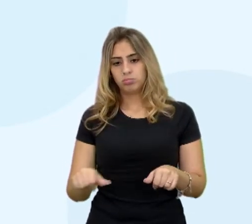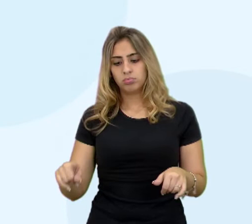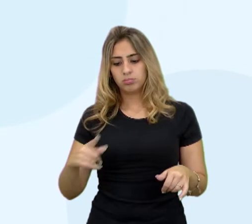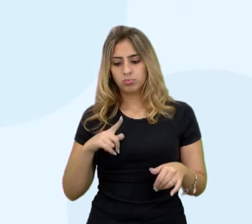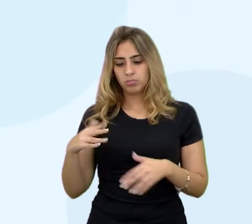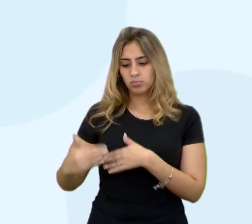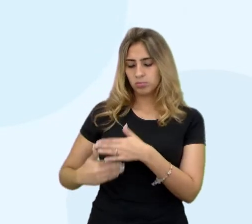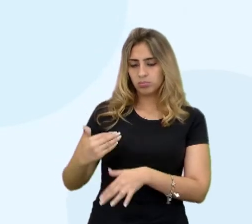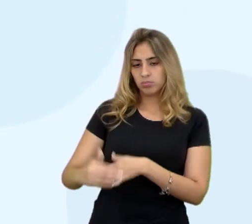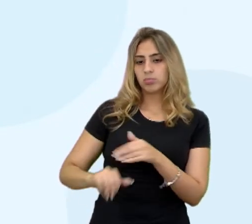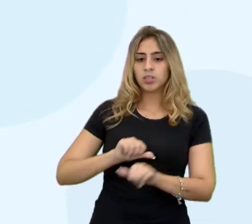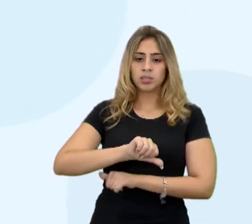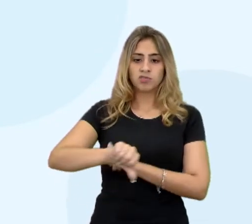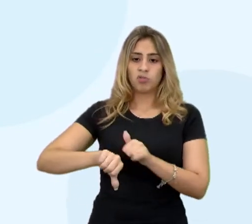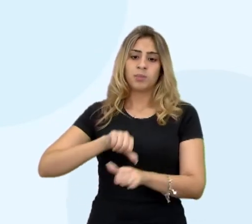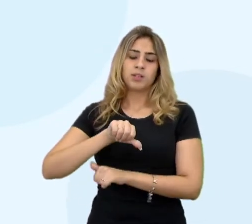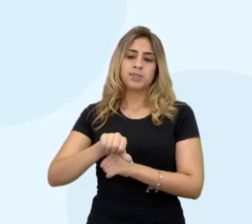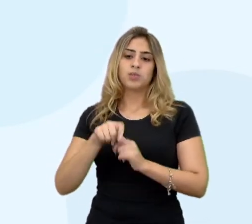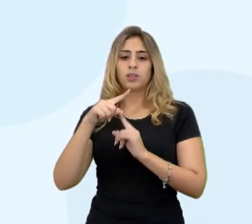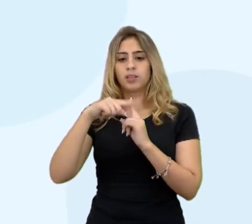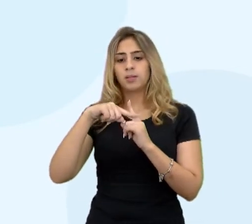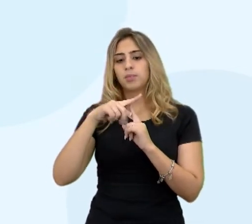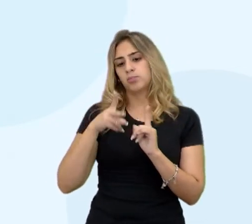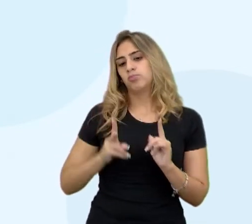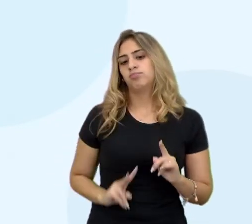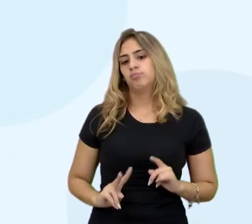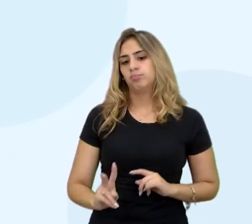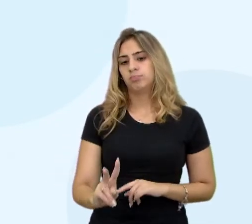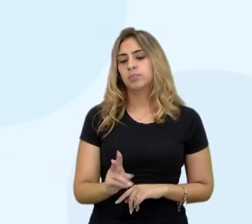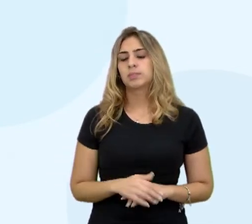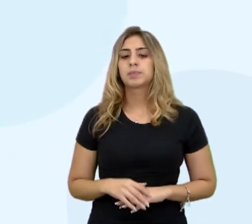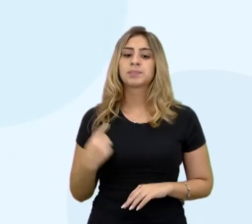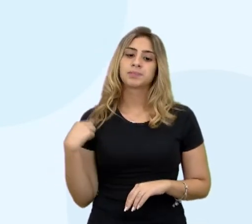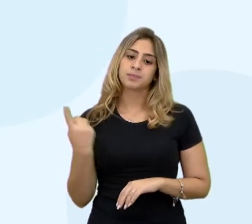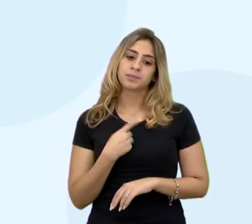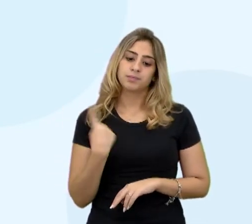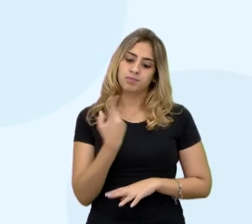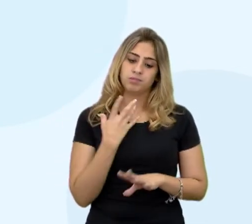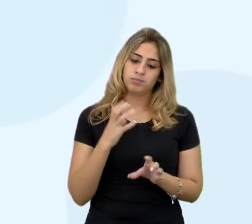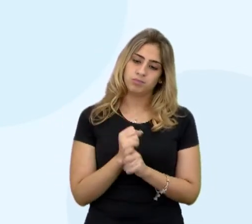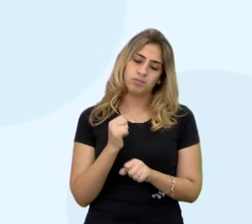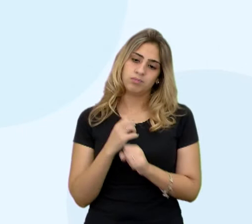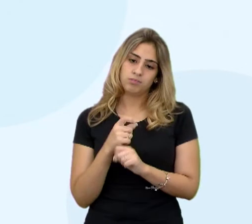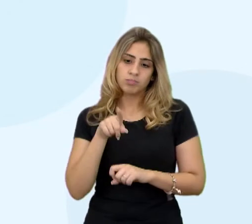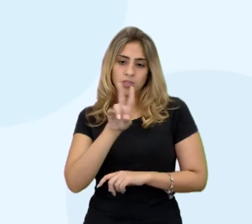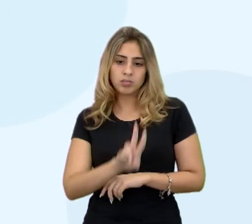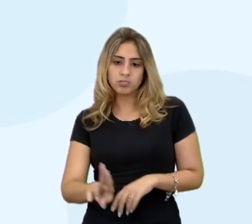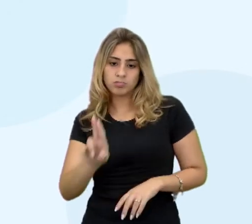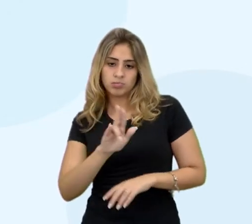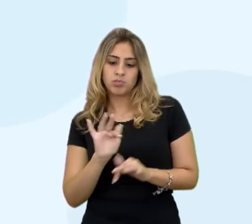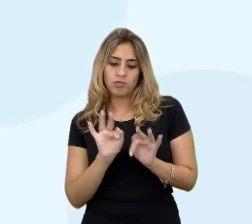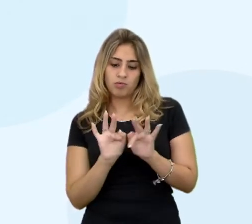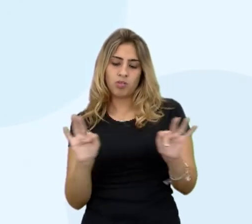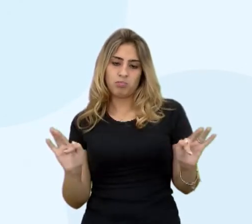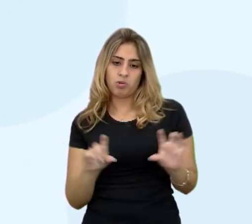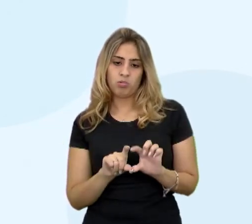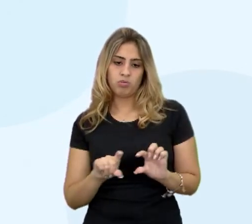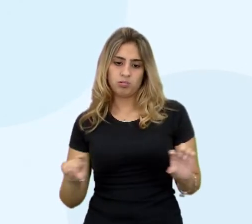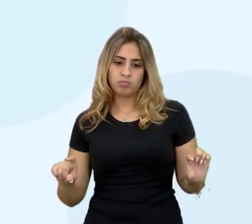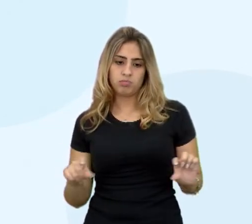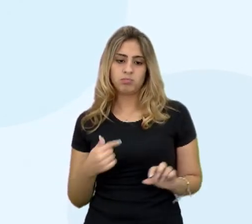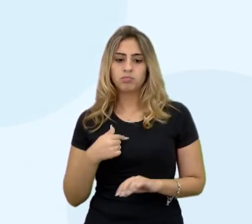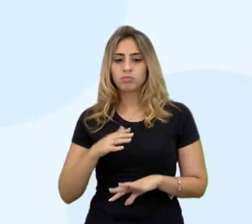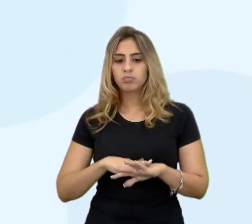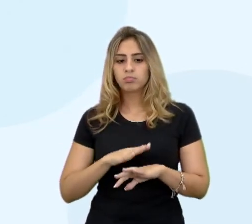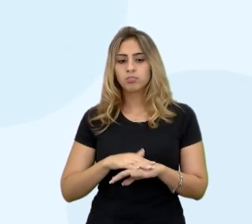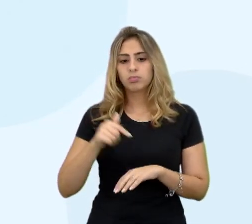sofrendo uma transformação aí e a temperatura permanece. Então, aqui a gente calcula usando essa fórmula aqui. Eu gosto de chamar de Q